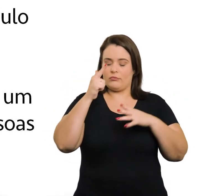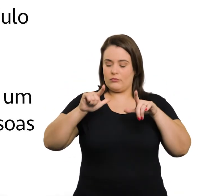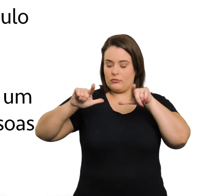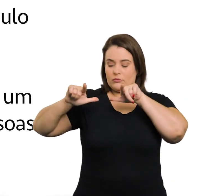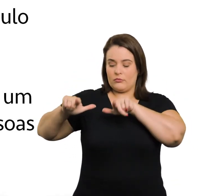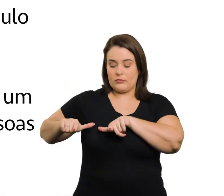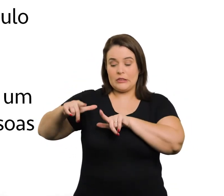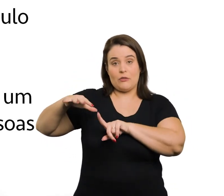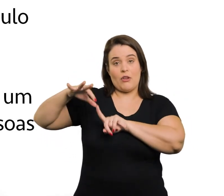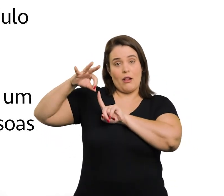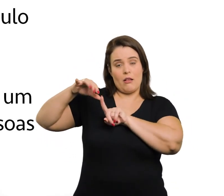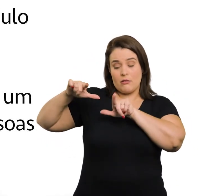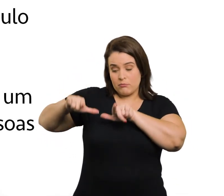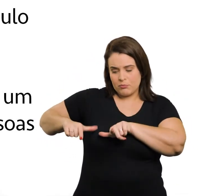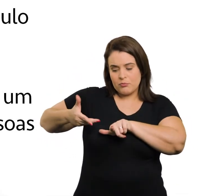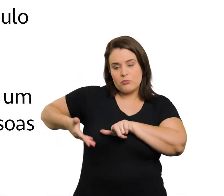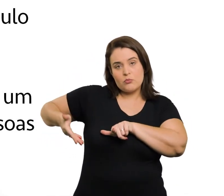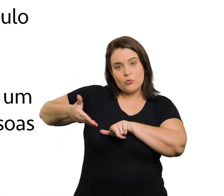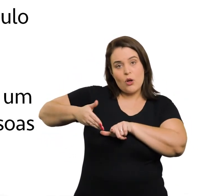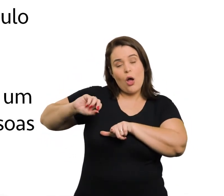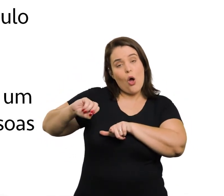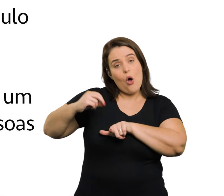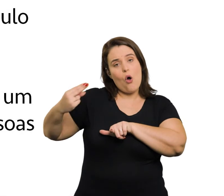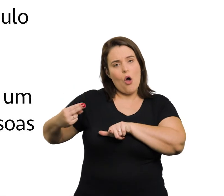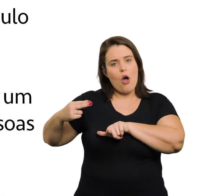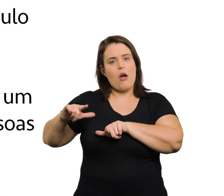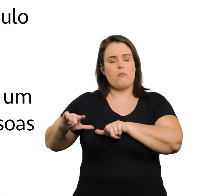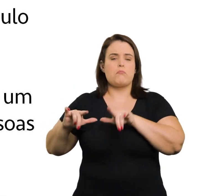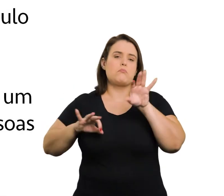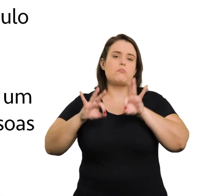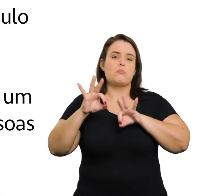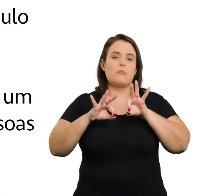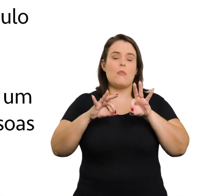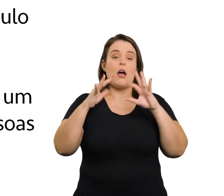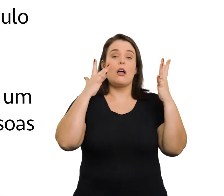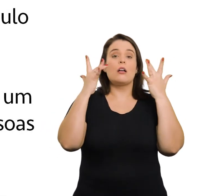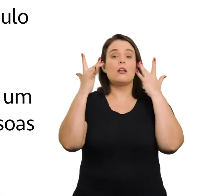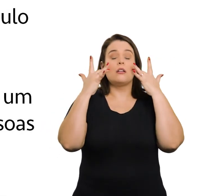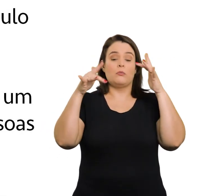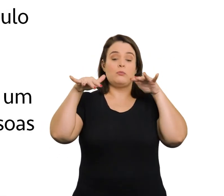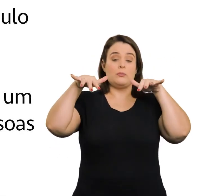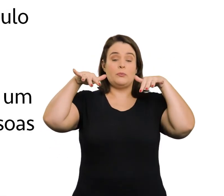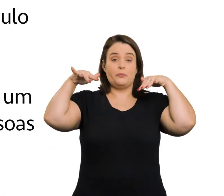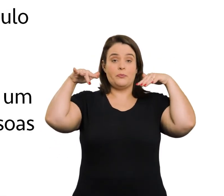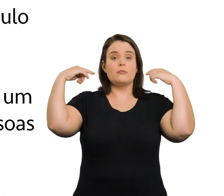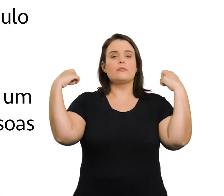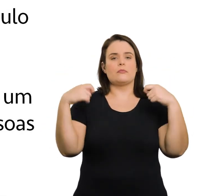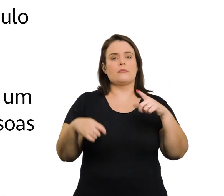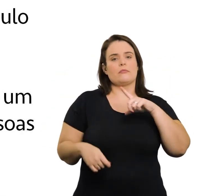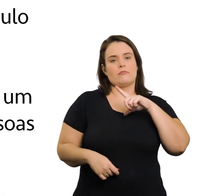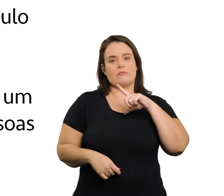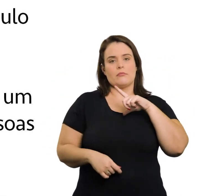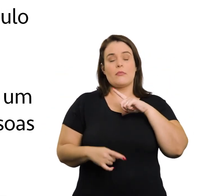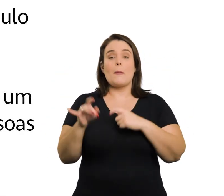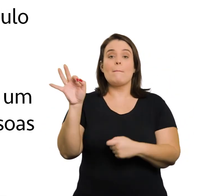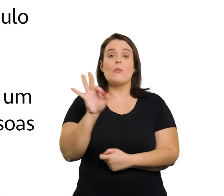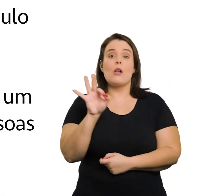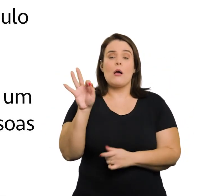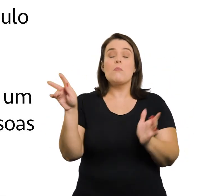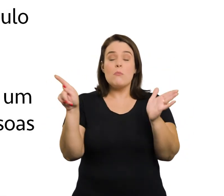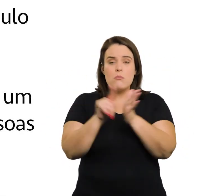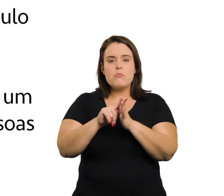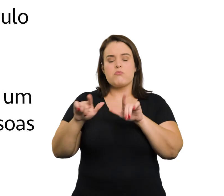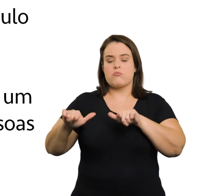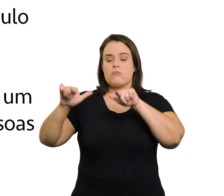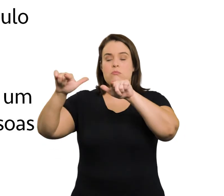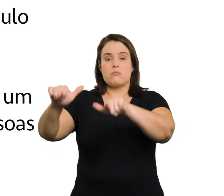menos um módulo de referência neste espaço ou, quando projetar uma sala de espetáculos, deve ser garantido